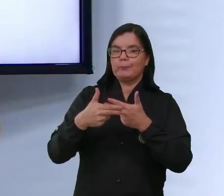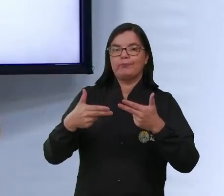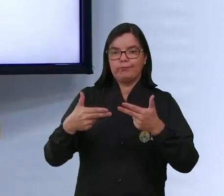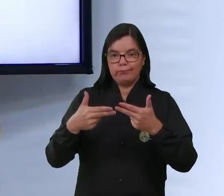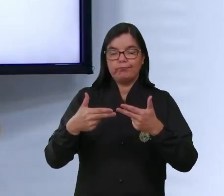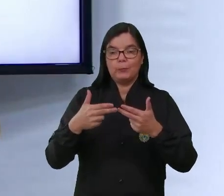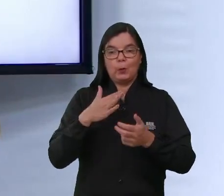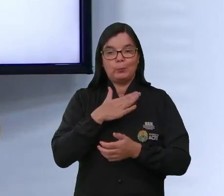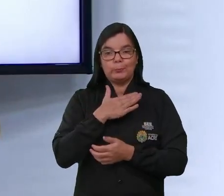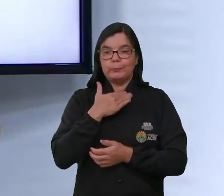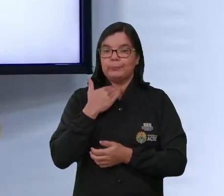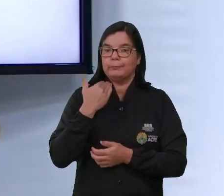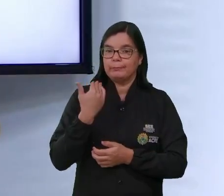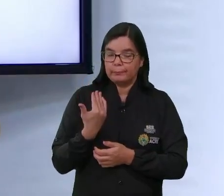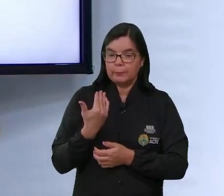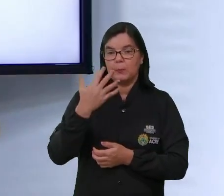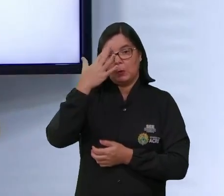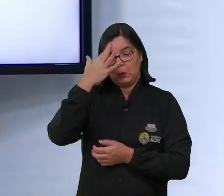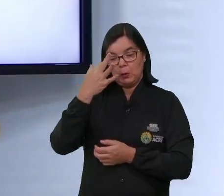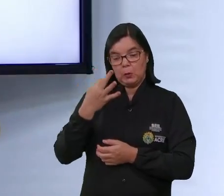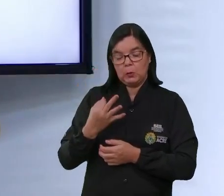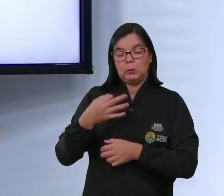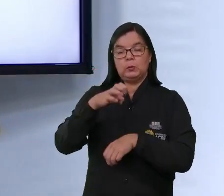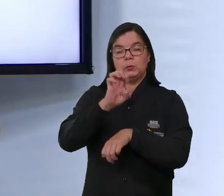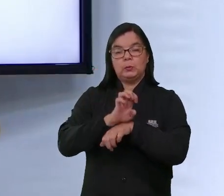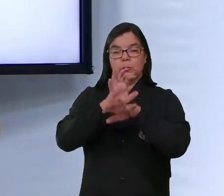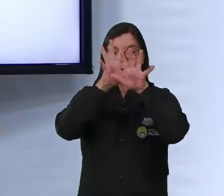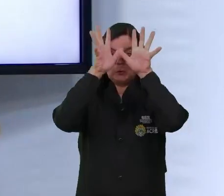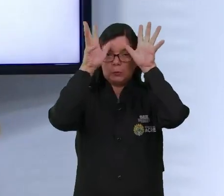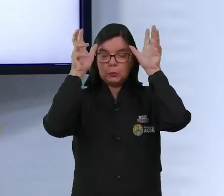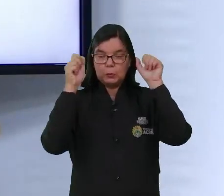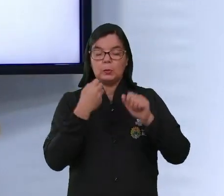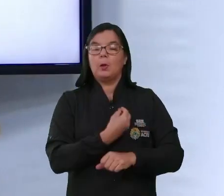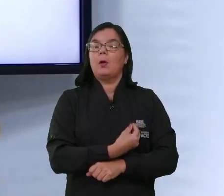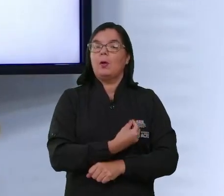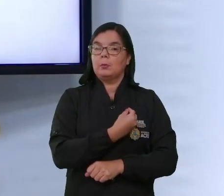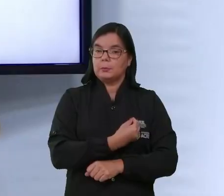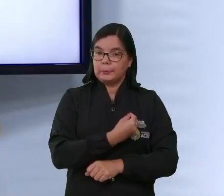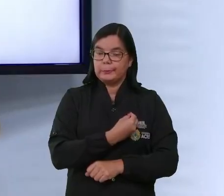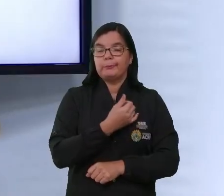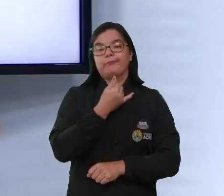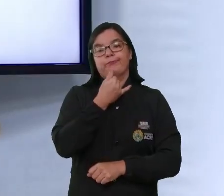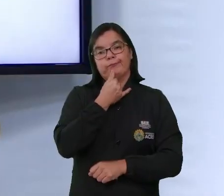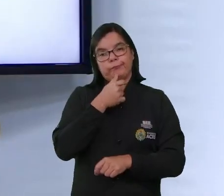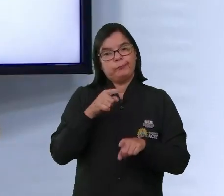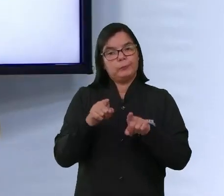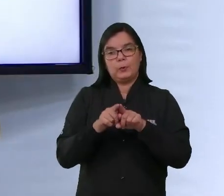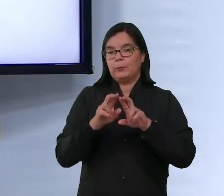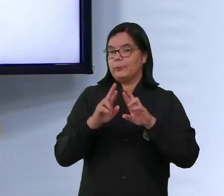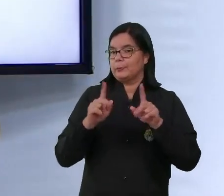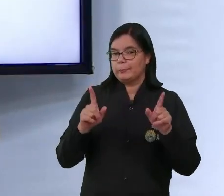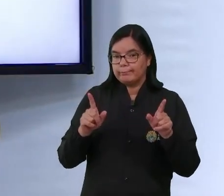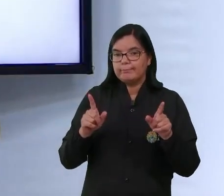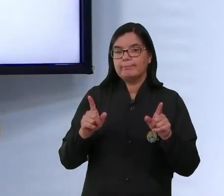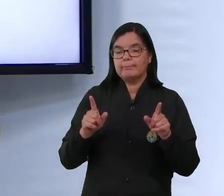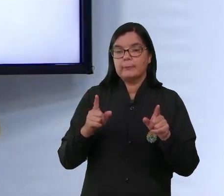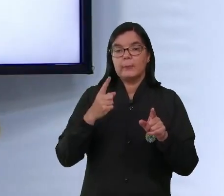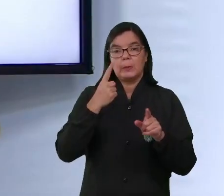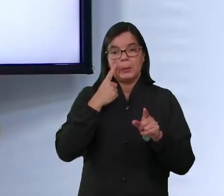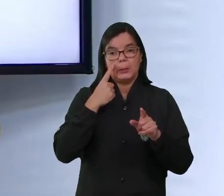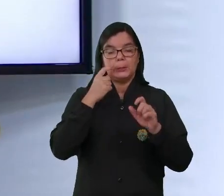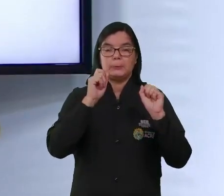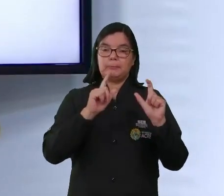sendo dizimados, e justamente aqui no Acre, essa realidade, lamentavelmente, não foi diferente. Então, vamos